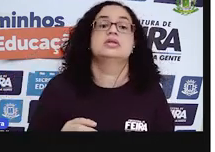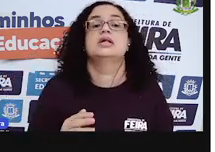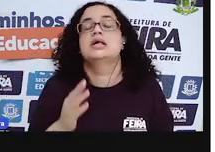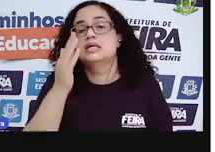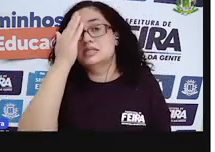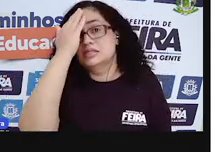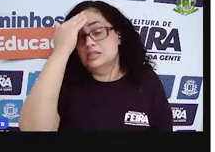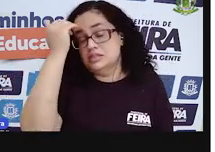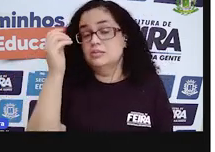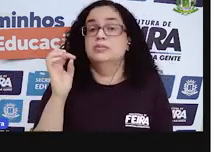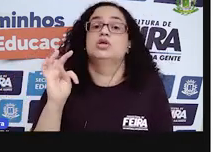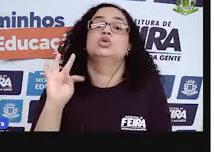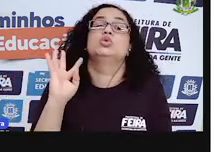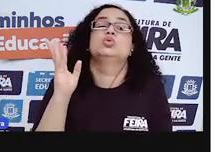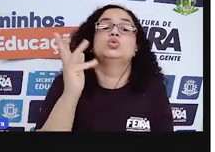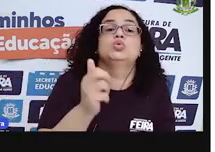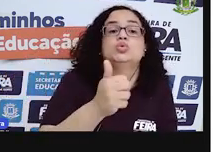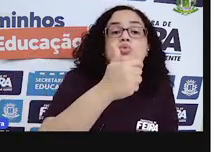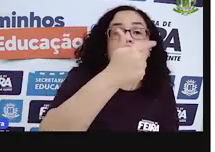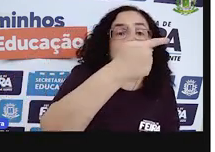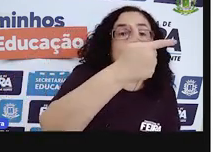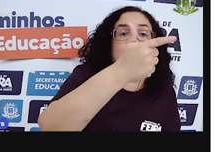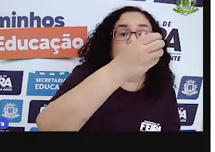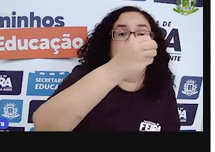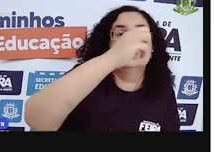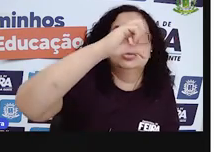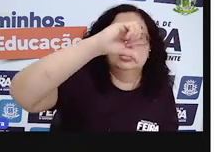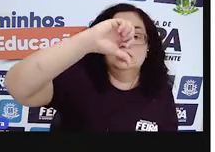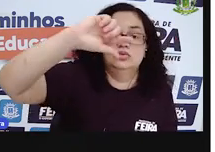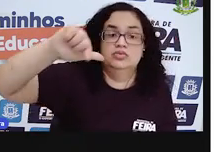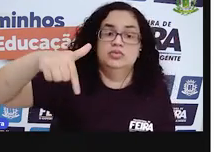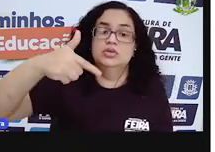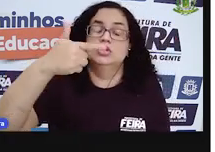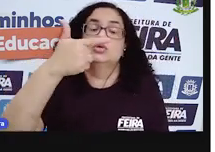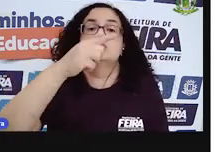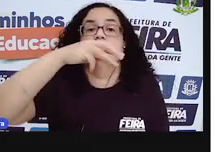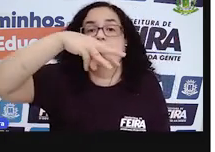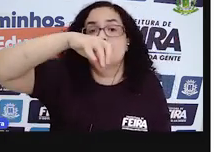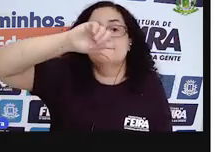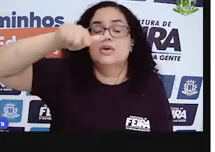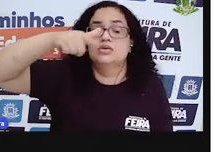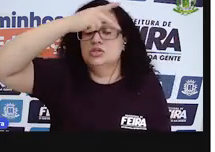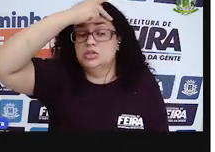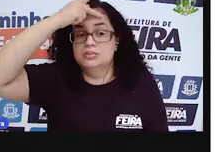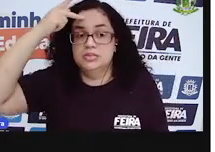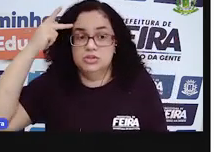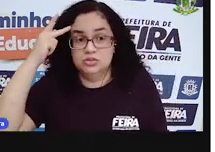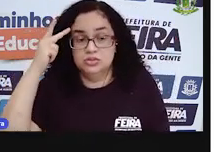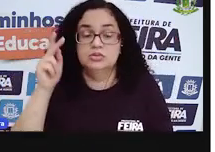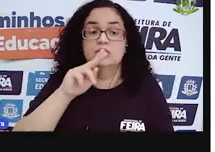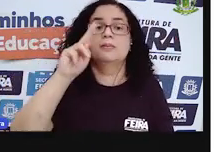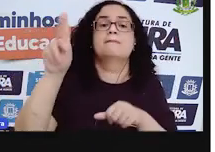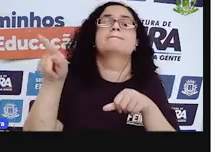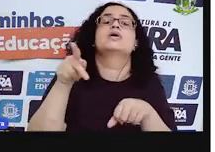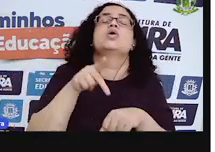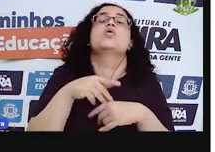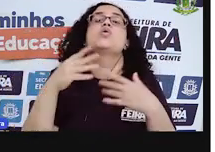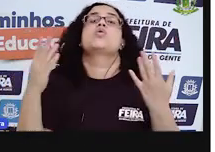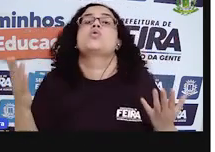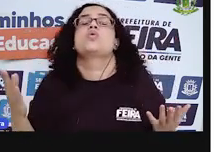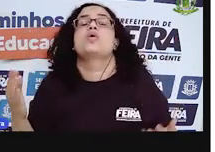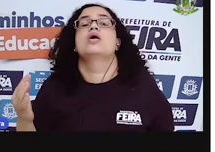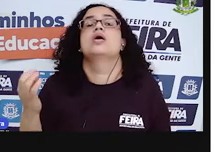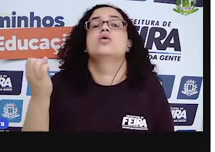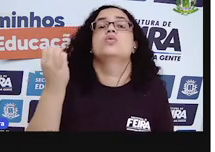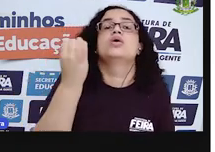sabendo que a no total 200 e 9,2 milhões de habitantes no país qual